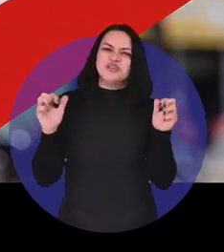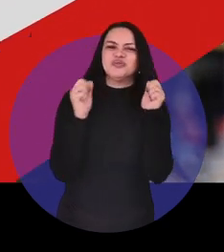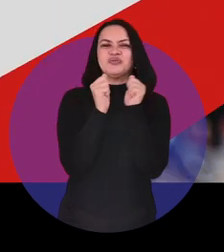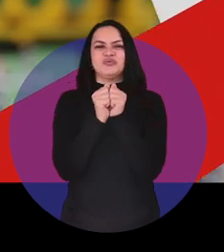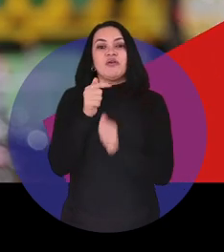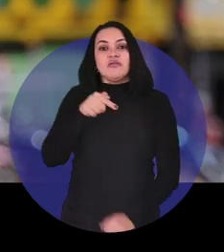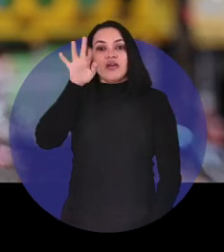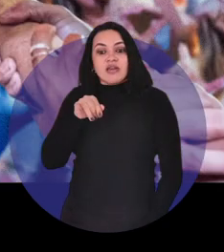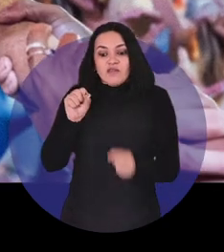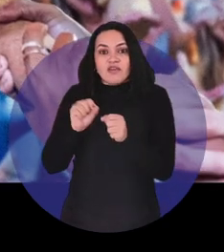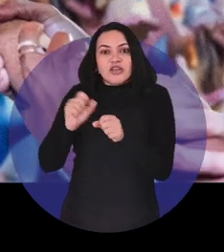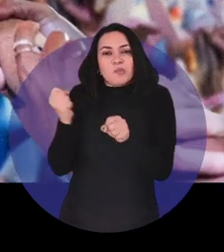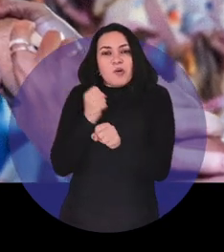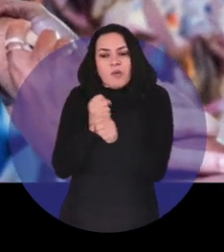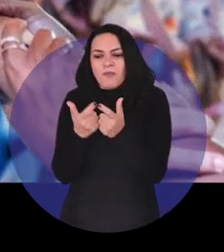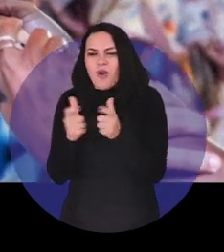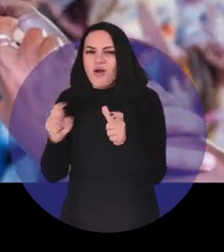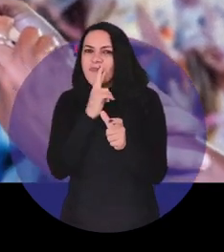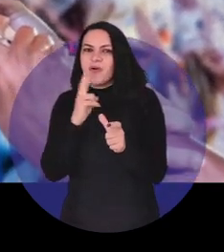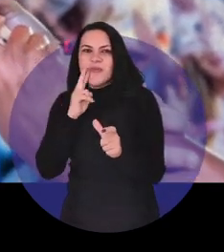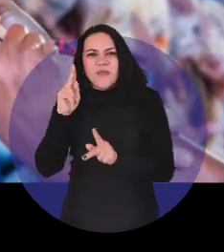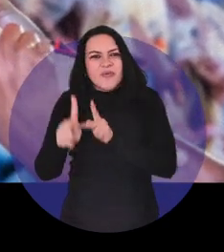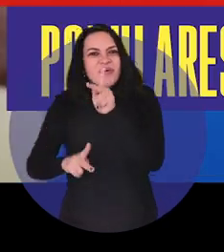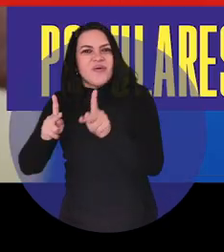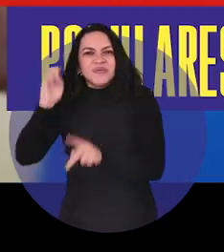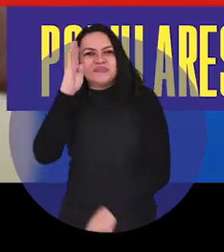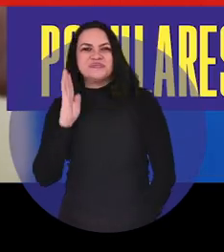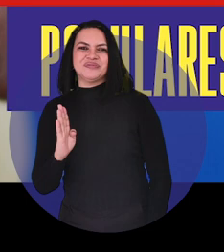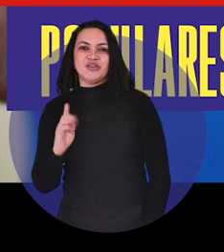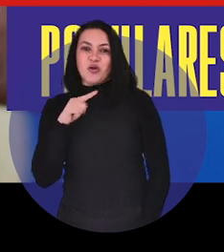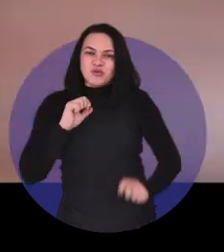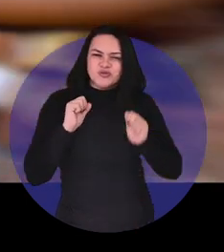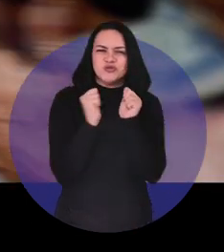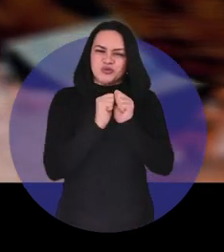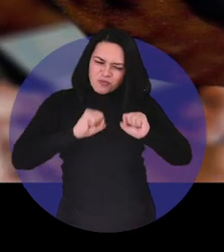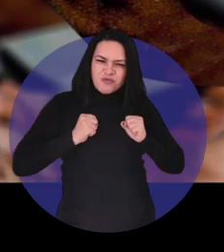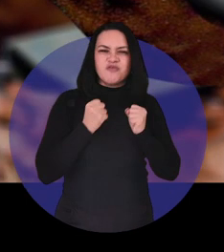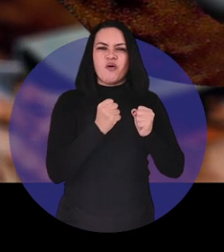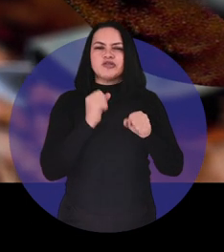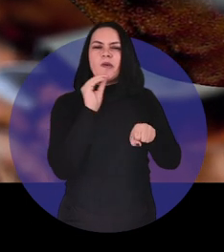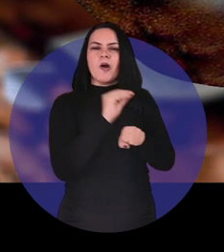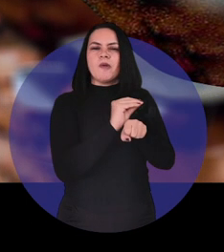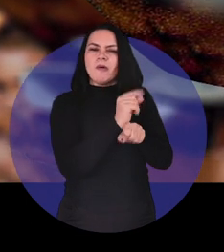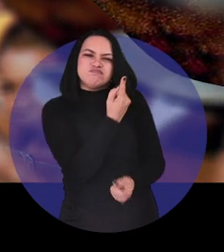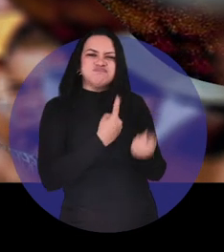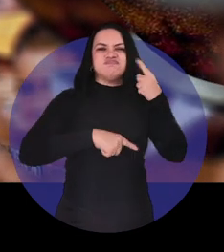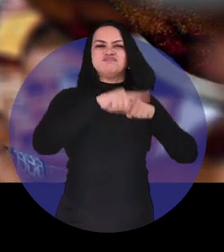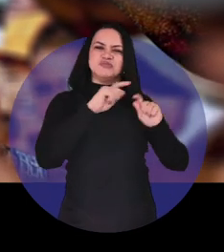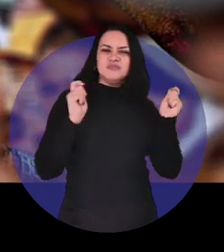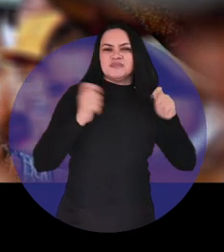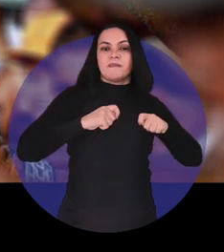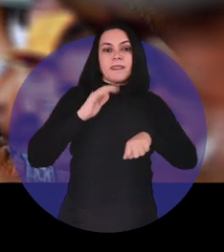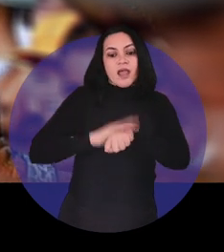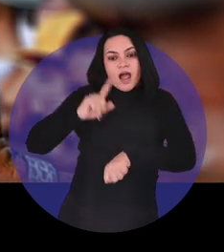hora de juntar a força de quem construiu a maior rede de restaurantes populares do país, com a força de quem tirou o Brasil do